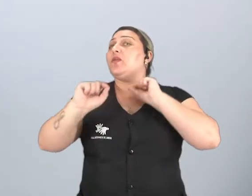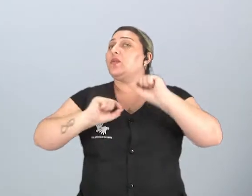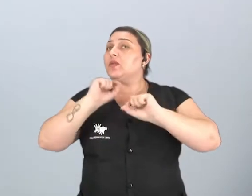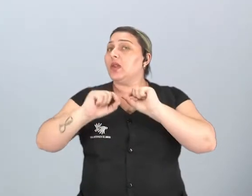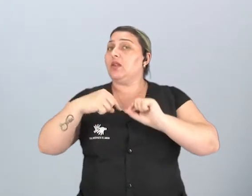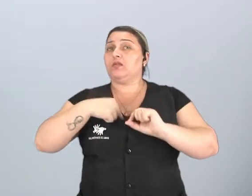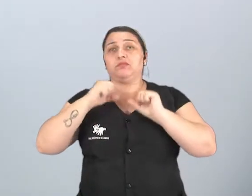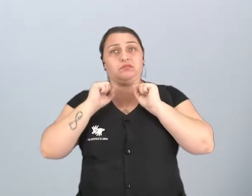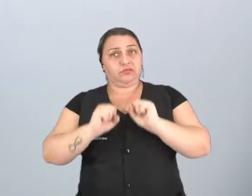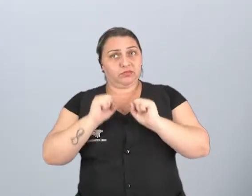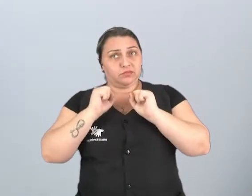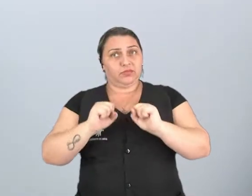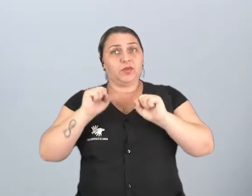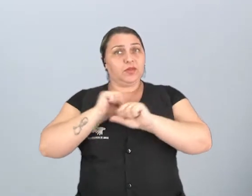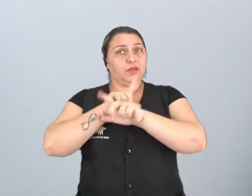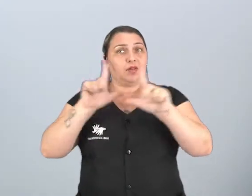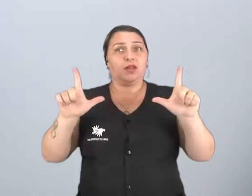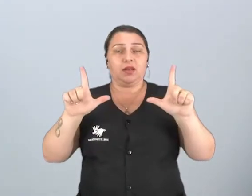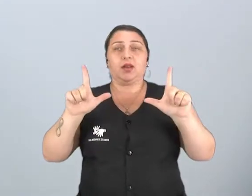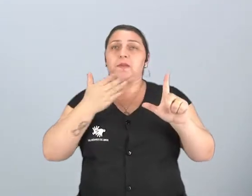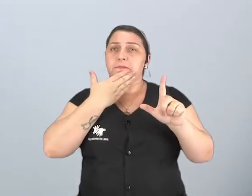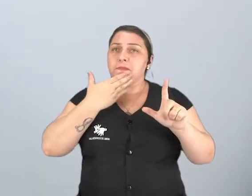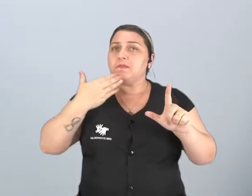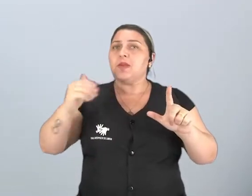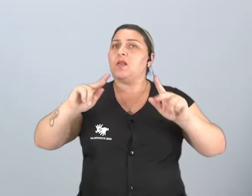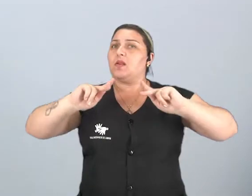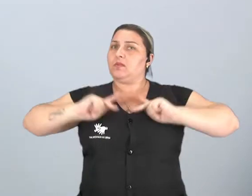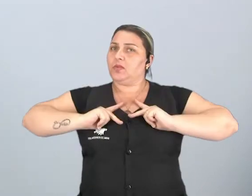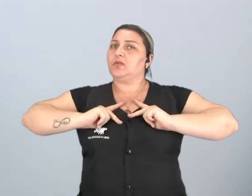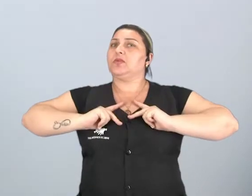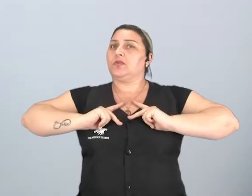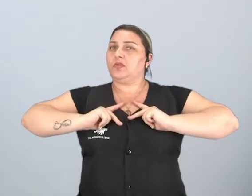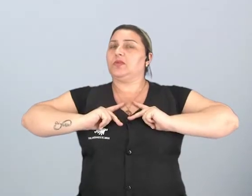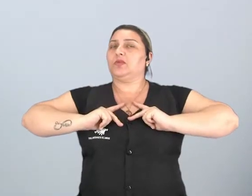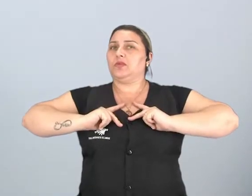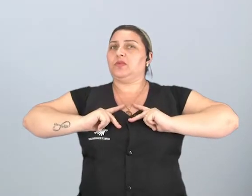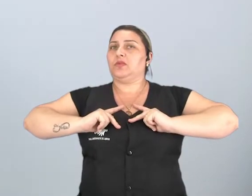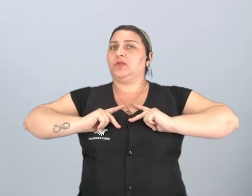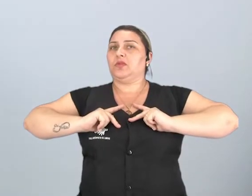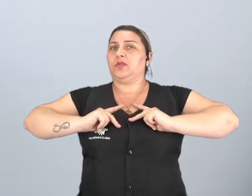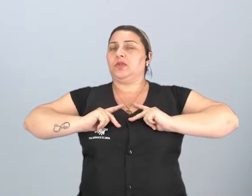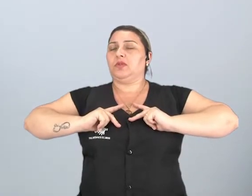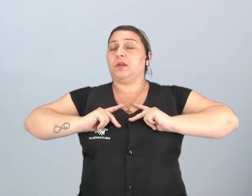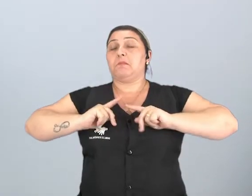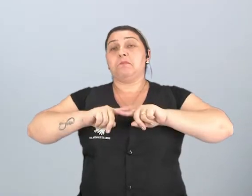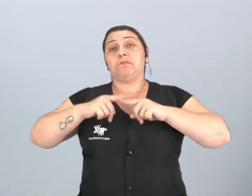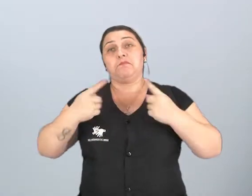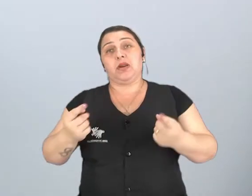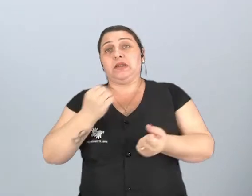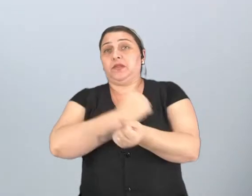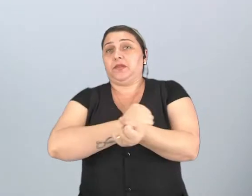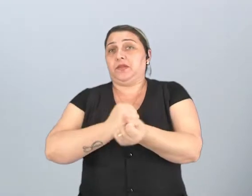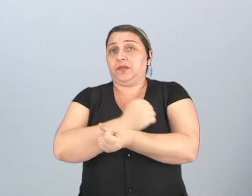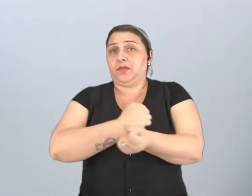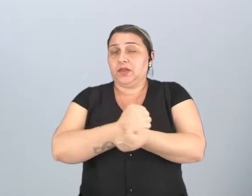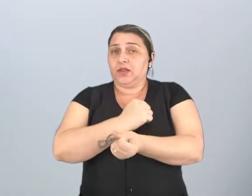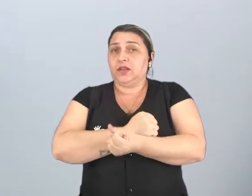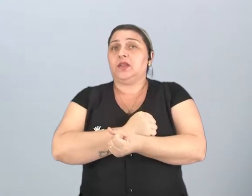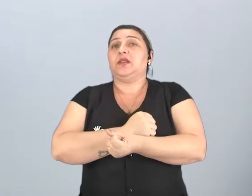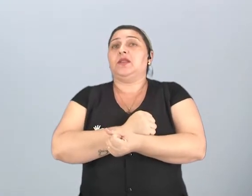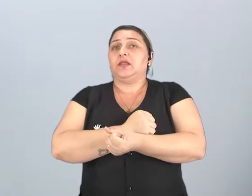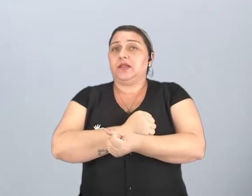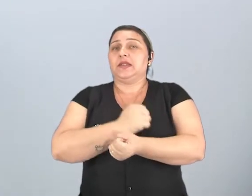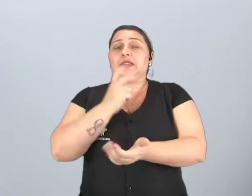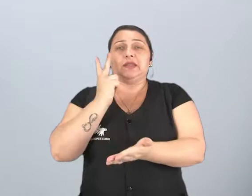eu posso sim, claro, melhorar posturalmente, né? Não ter aquele vício, mas que na maioria das vezes